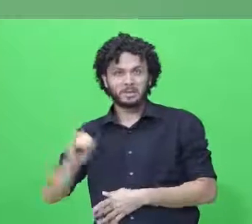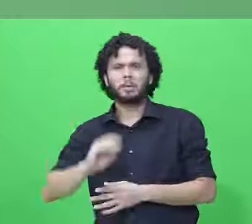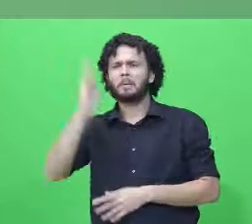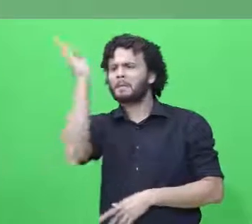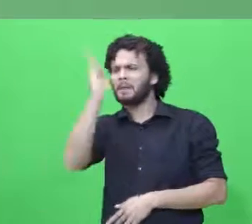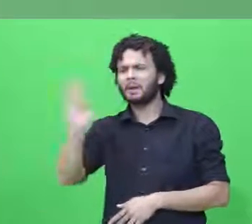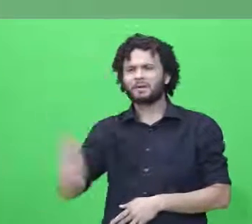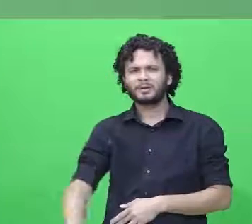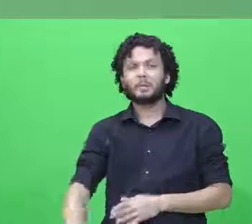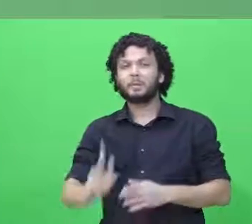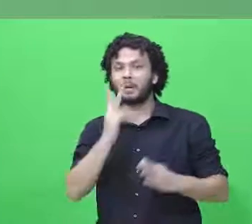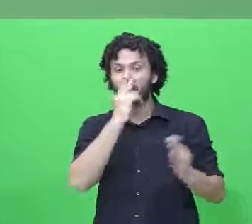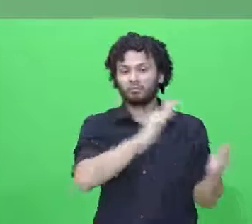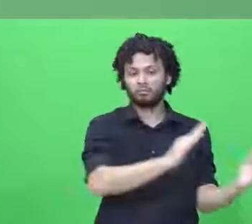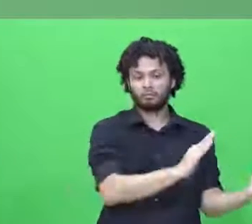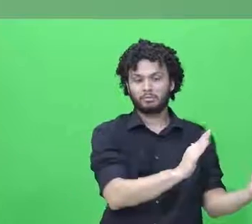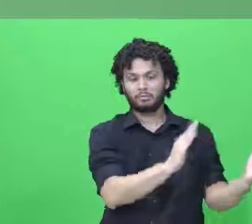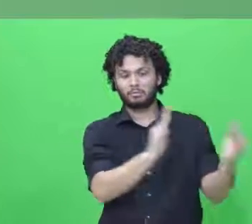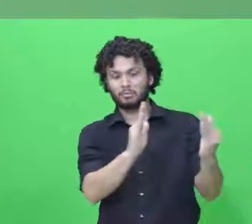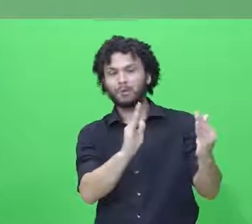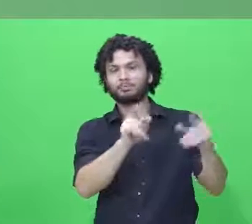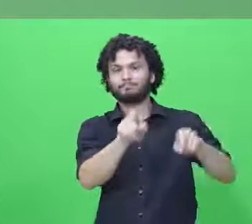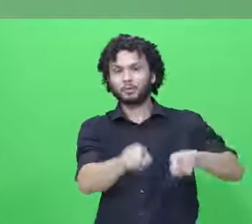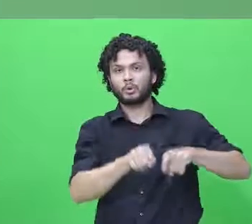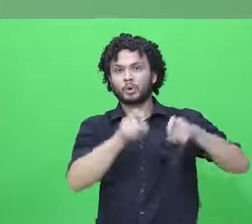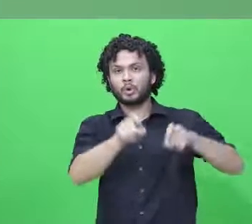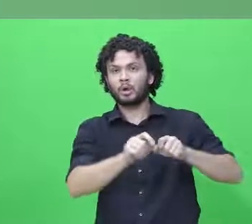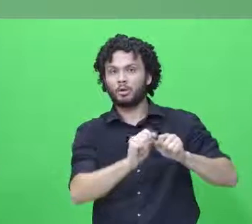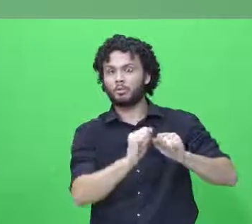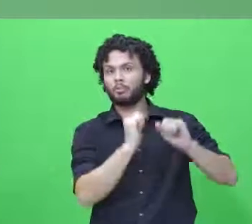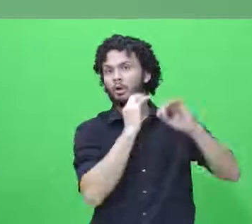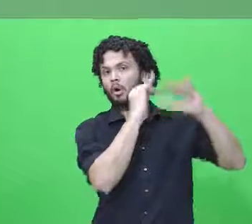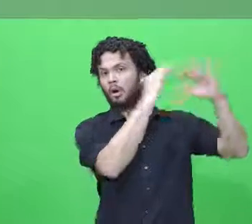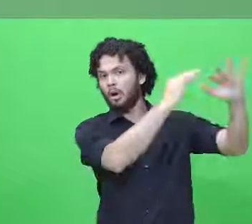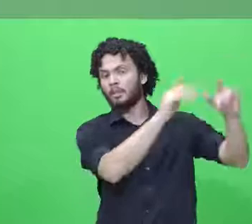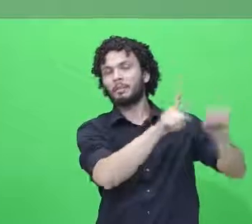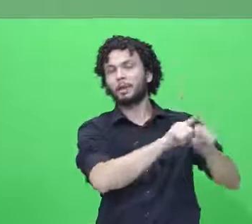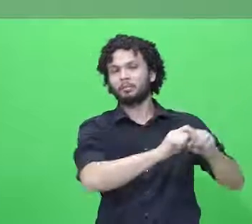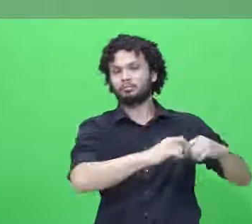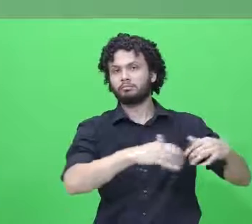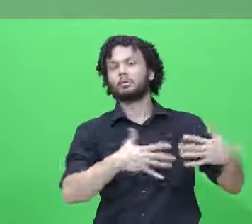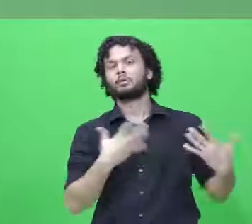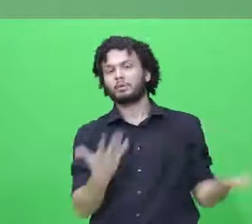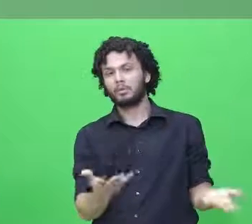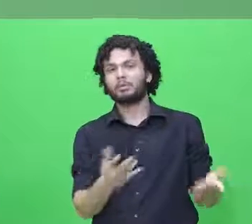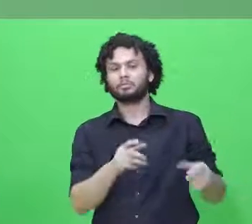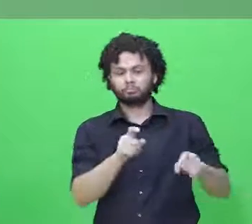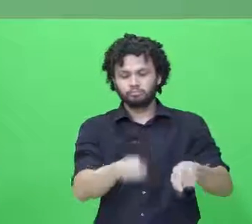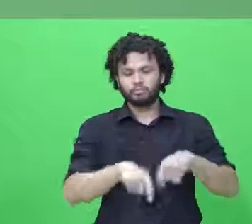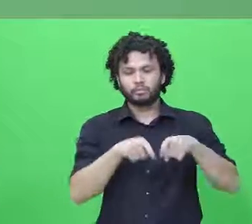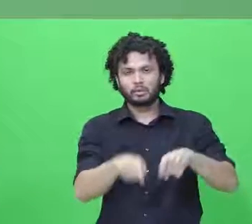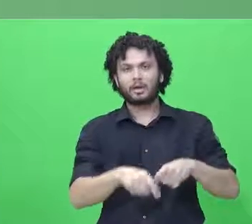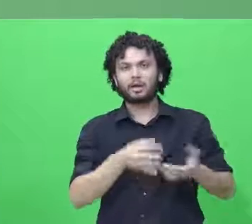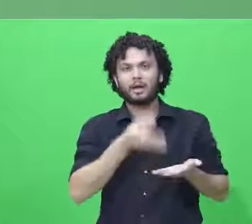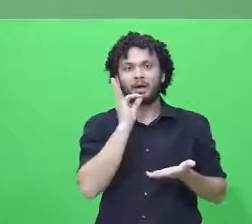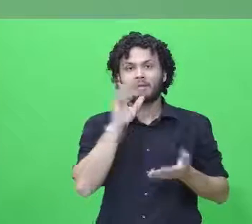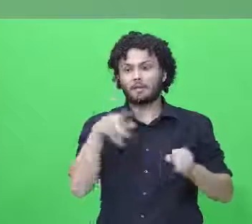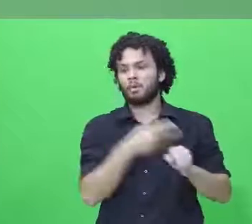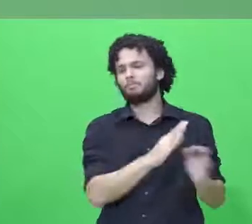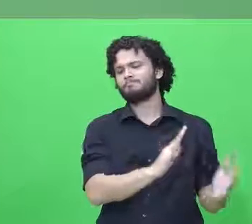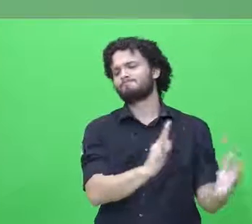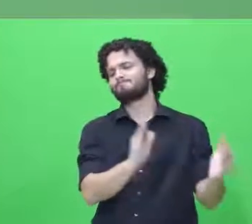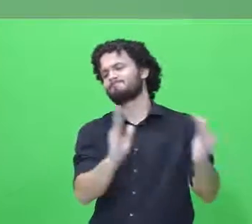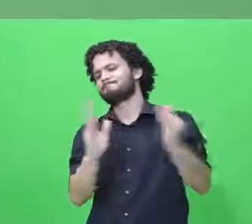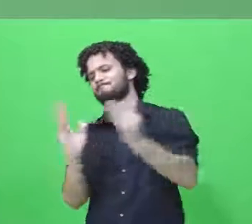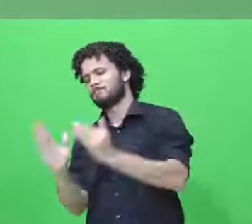passando, então, de um período agroexportador, ligado, inclusive, à monocultura do café, para, então, uma era industrial.